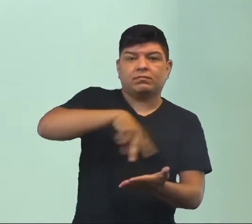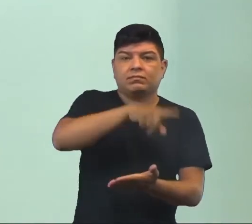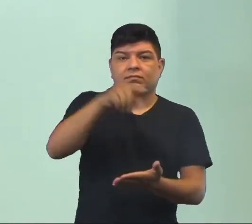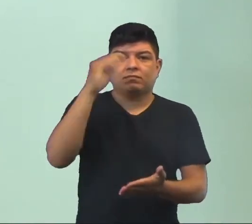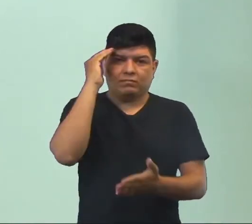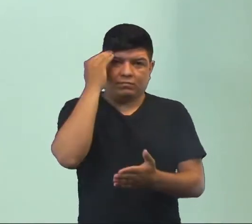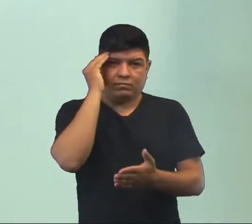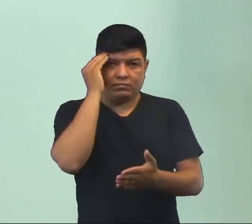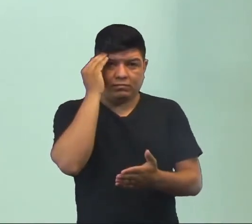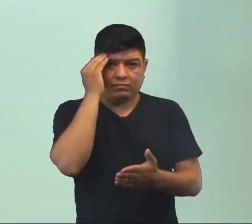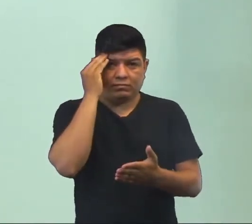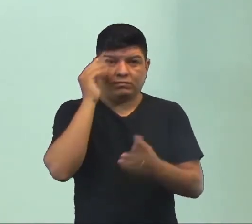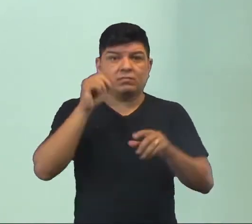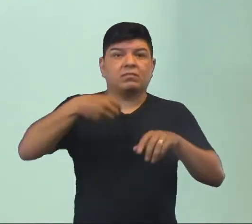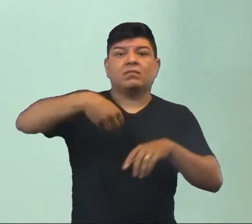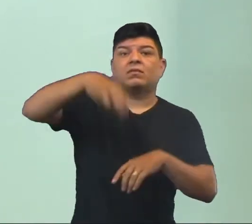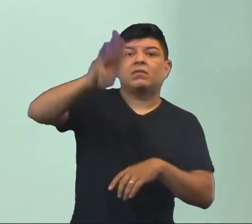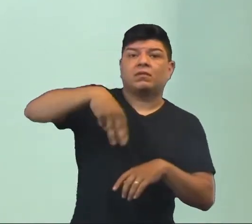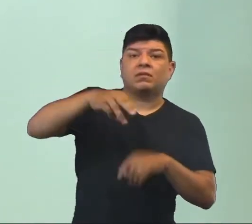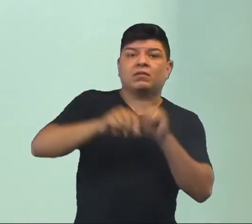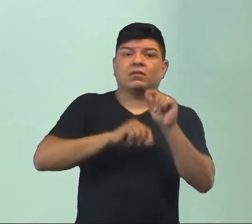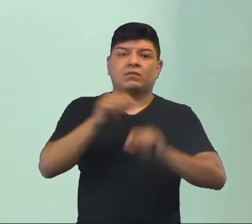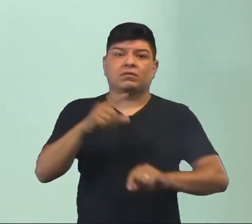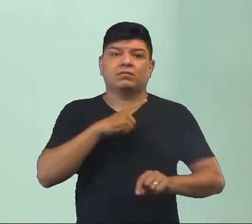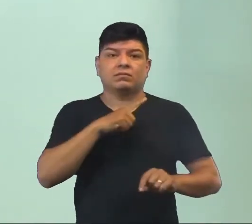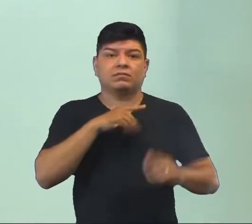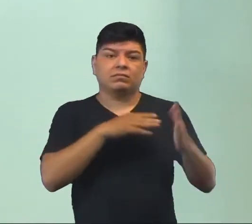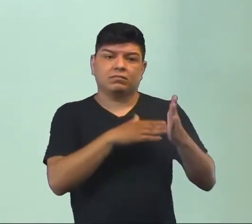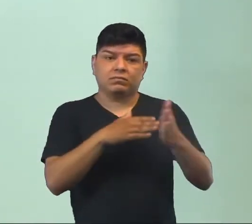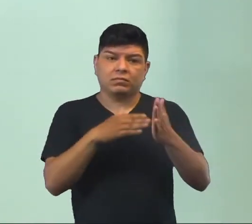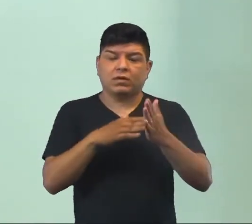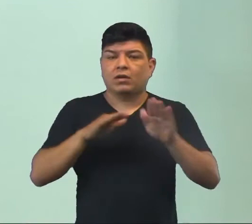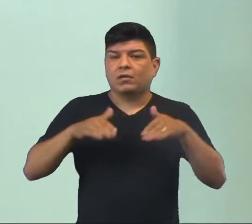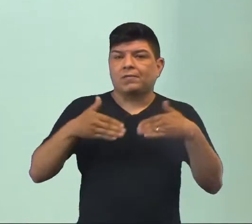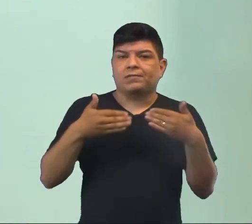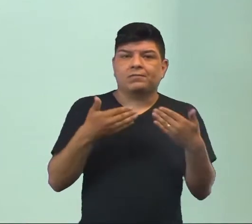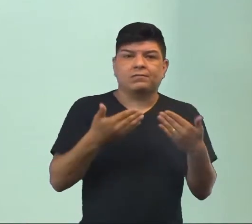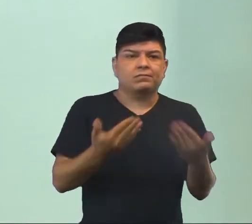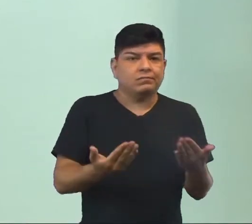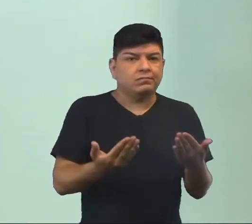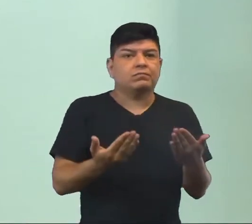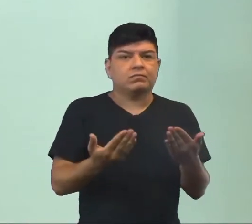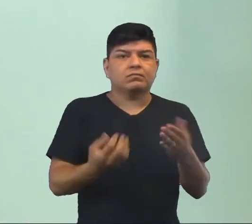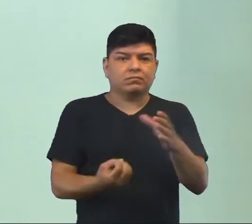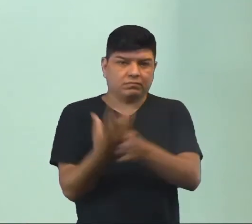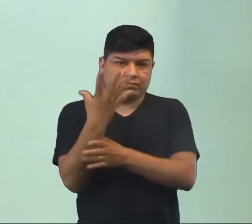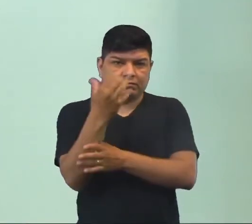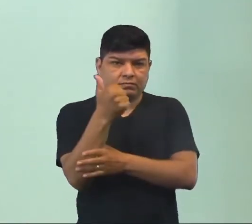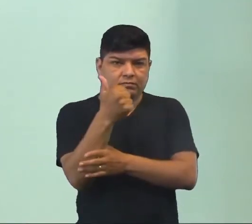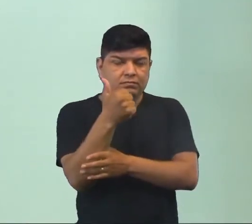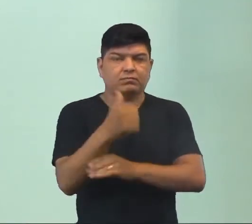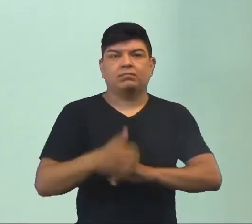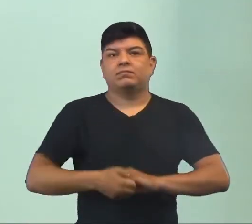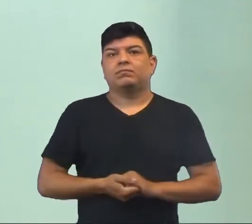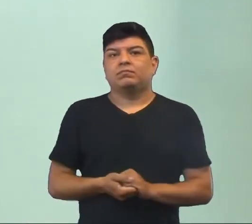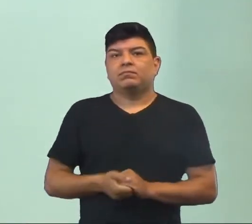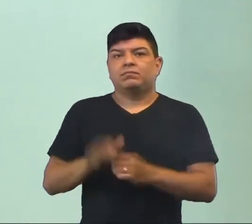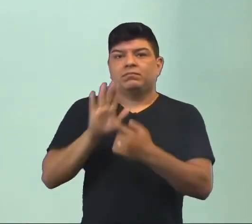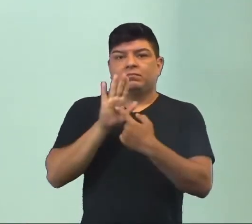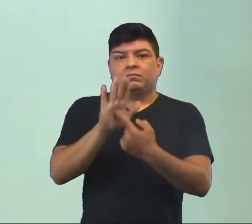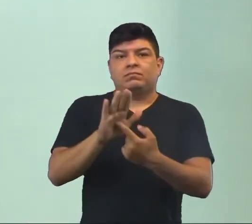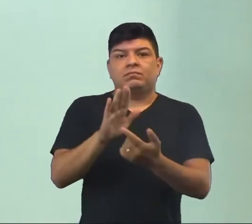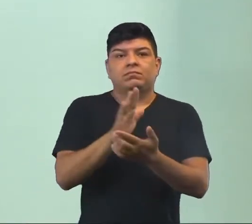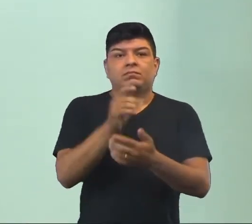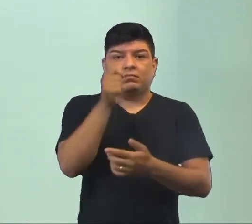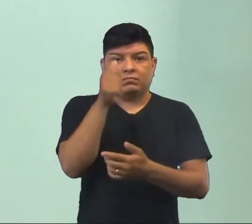vocês entendam quem foi que, né, teve essa intervenção, qual foi essa origem, né? E eu vou citar um pouco